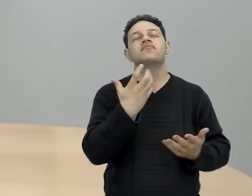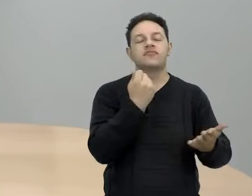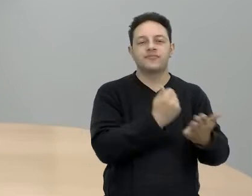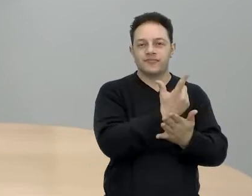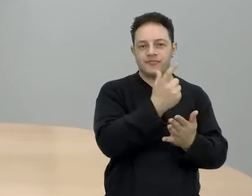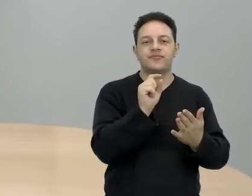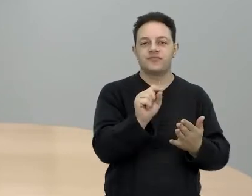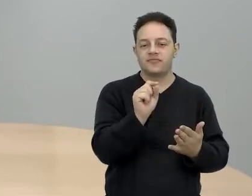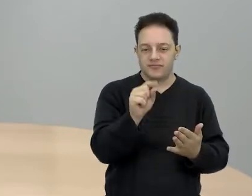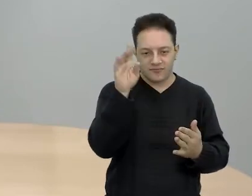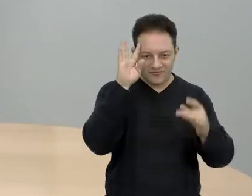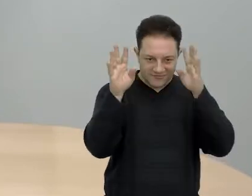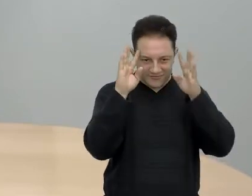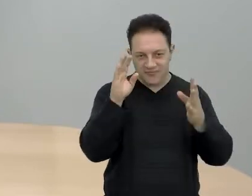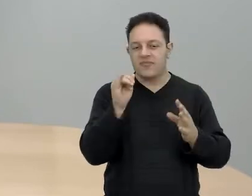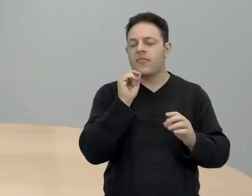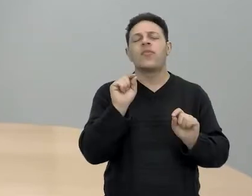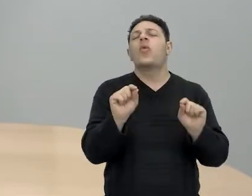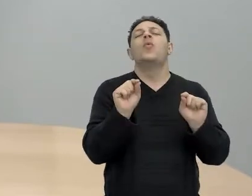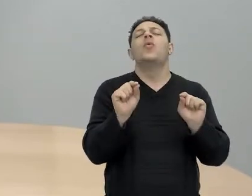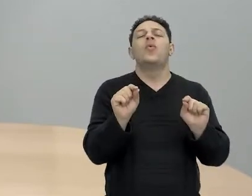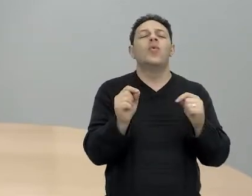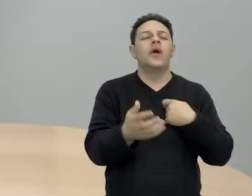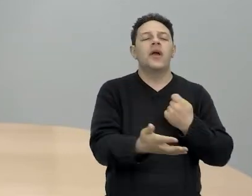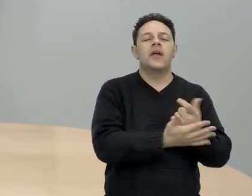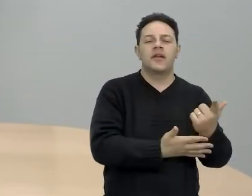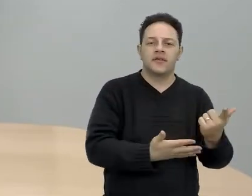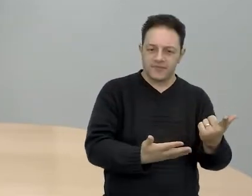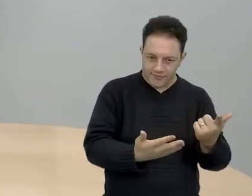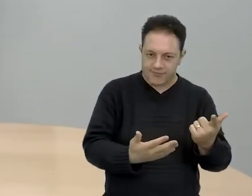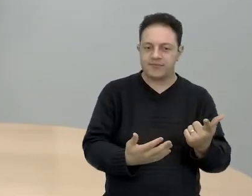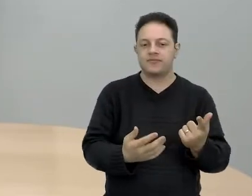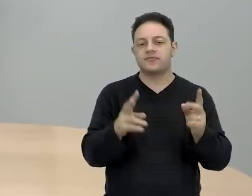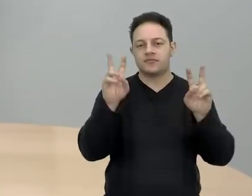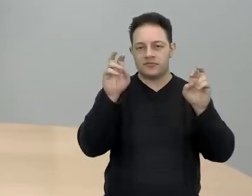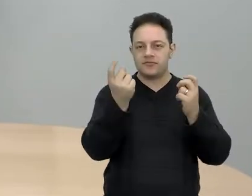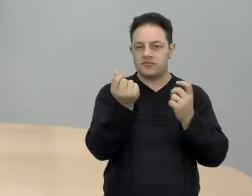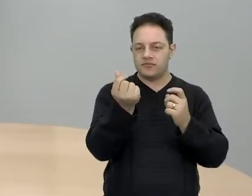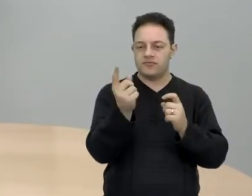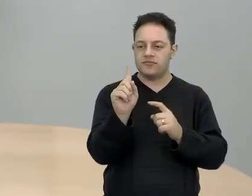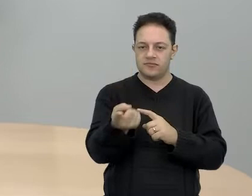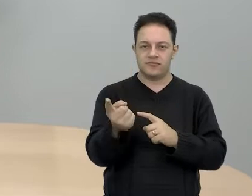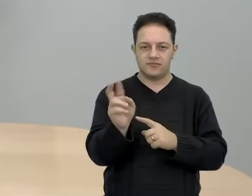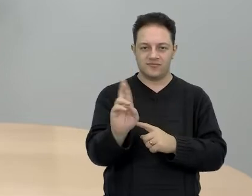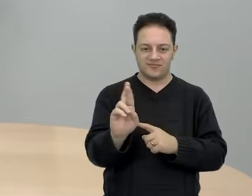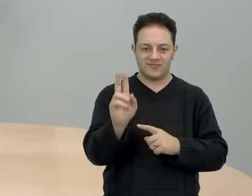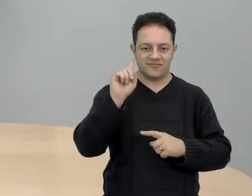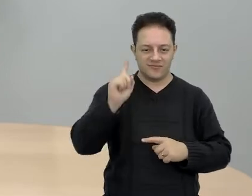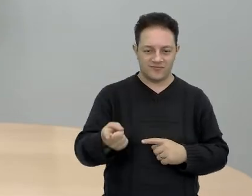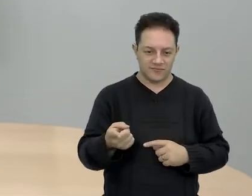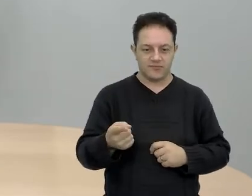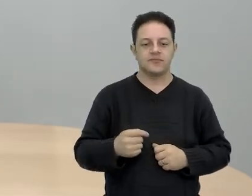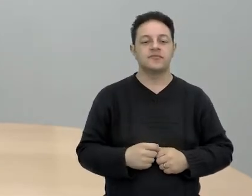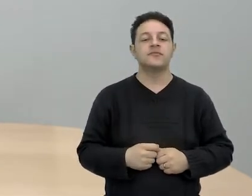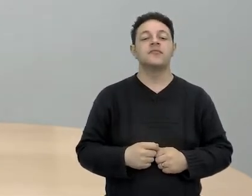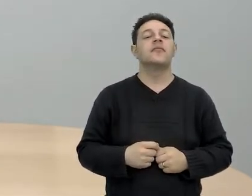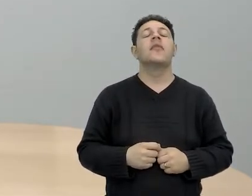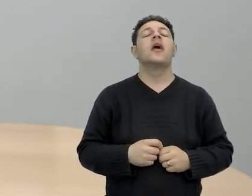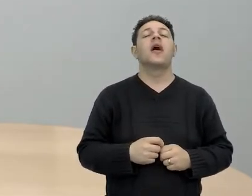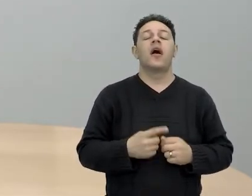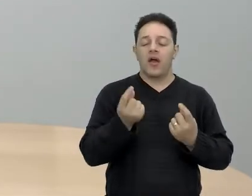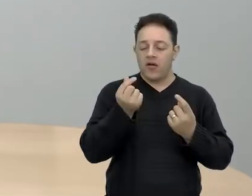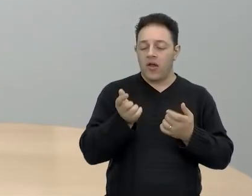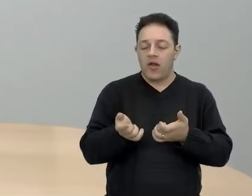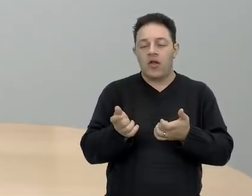que adquirir, né? O que adquirir no valor de R$1.000 e com o resto